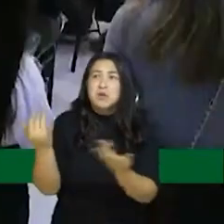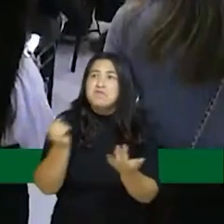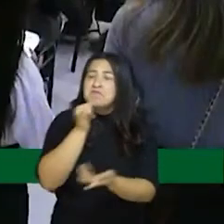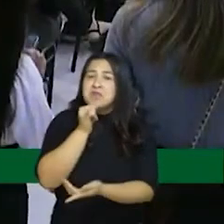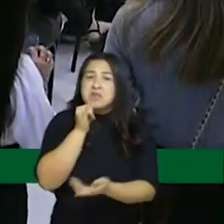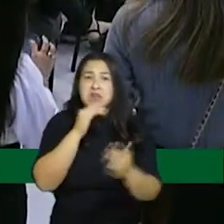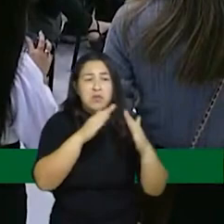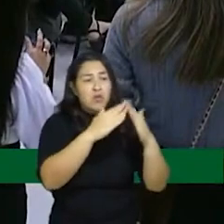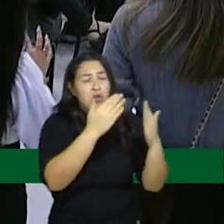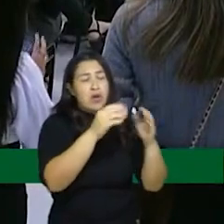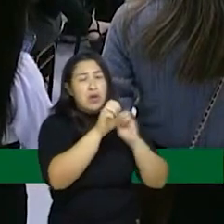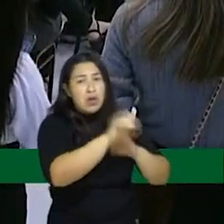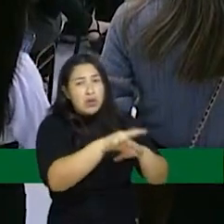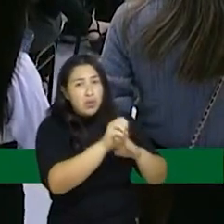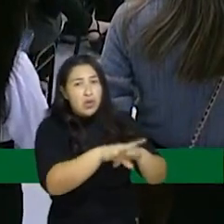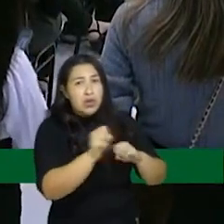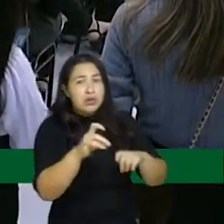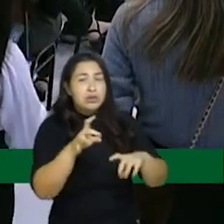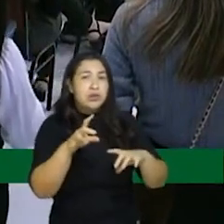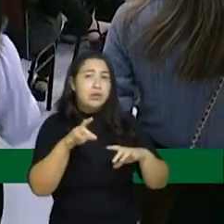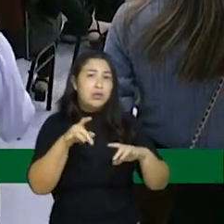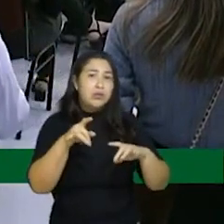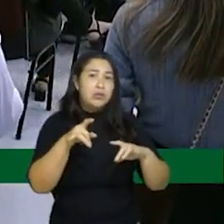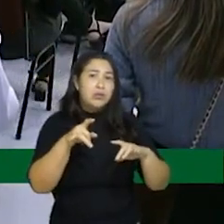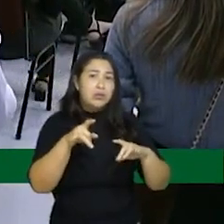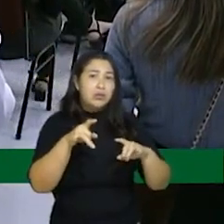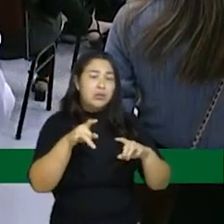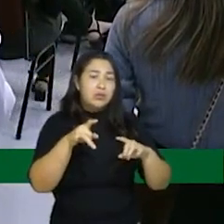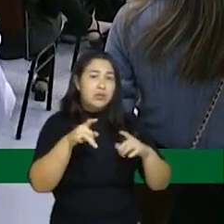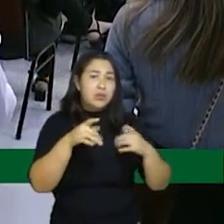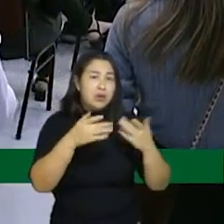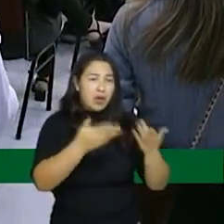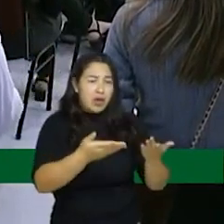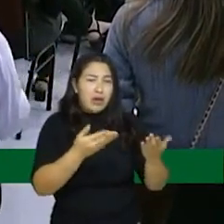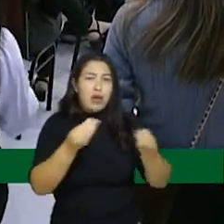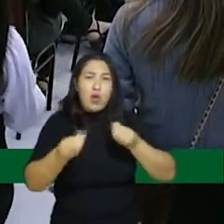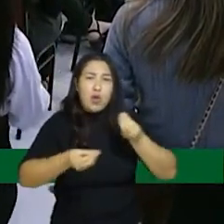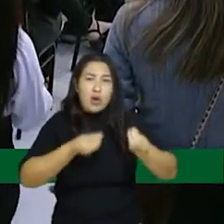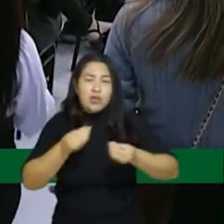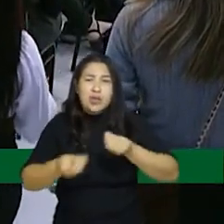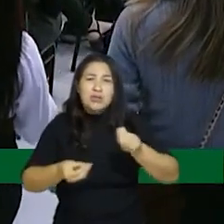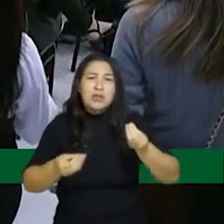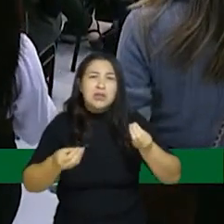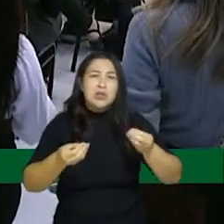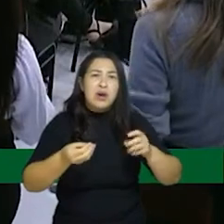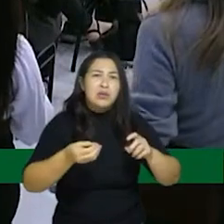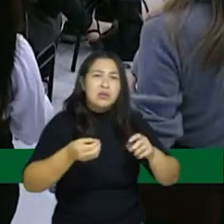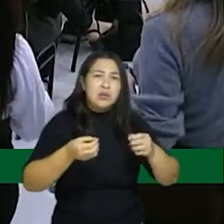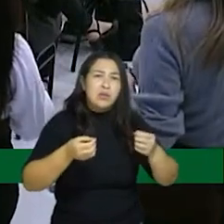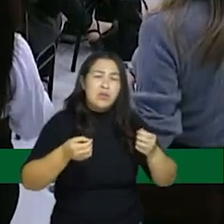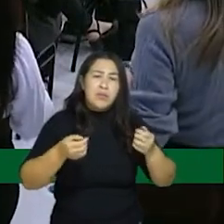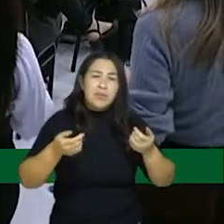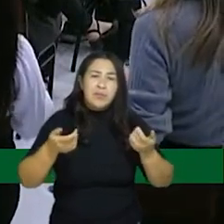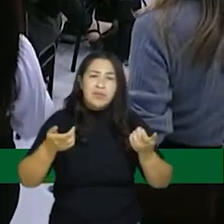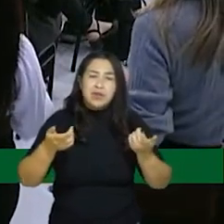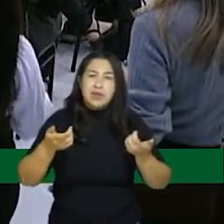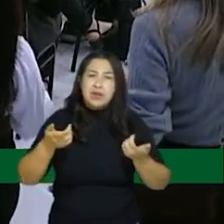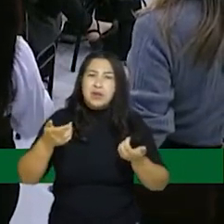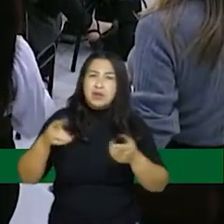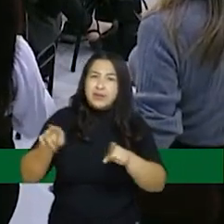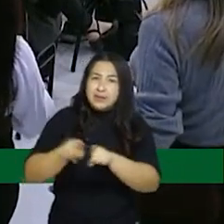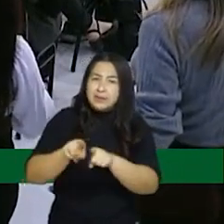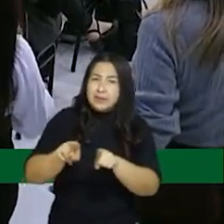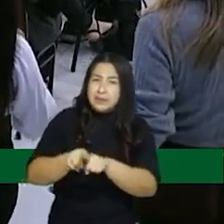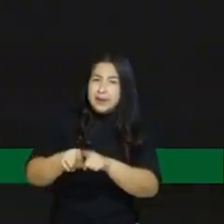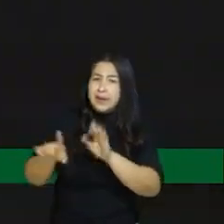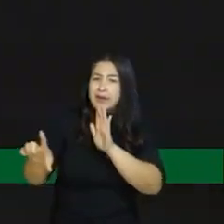educação sexual como forma de prevenção para dentro das escolas, não conseguirmos validar leis, aprovar leis, assim como uma